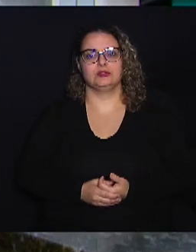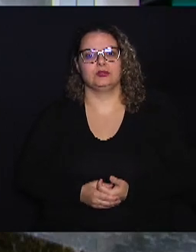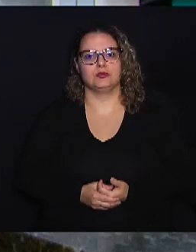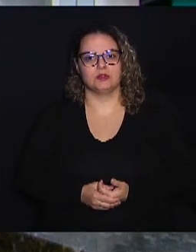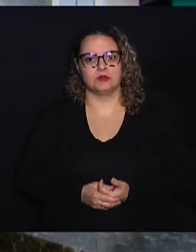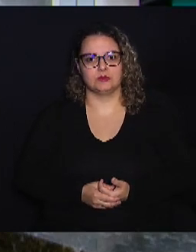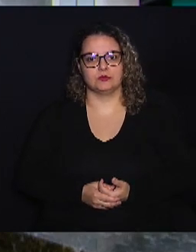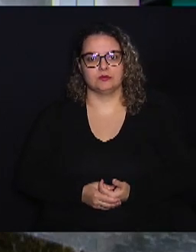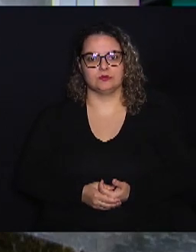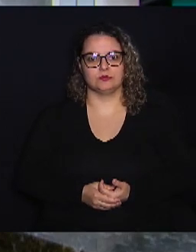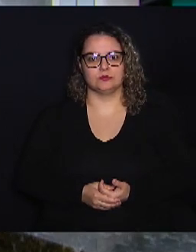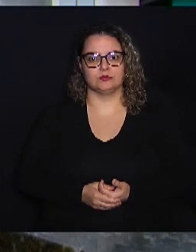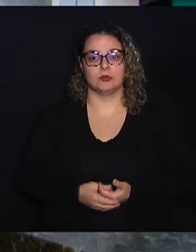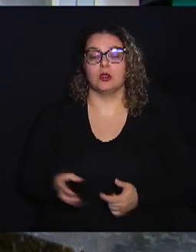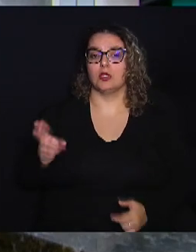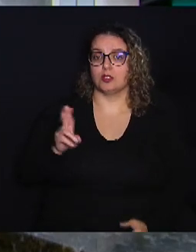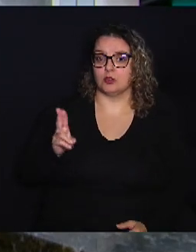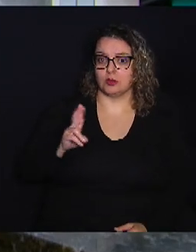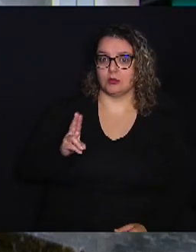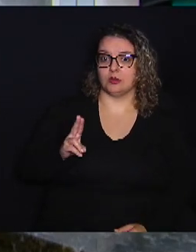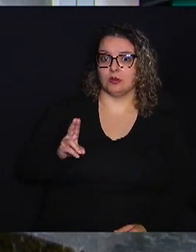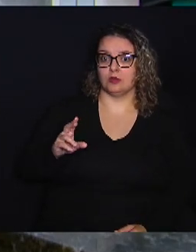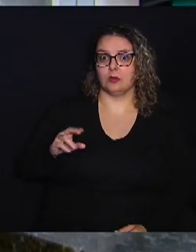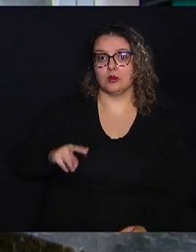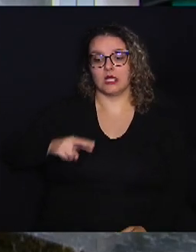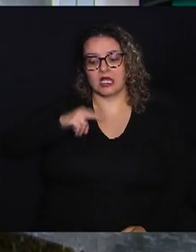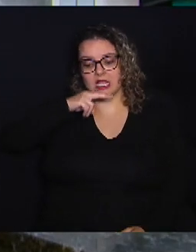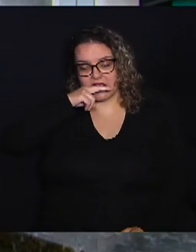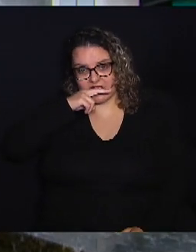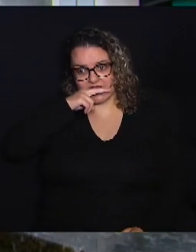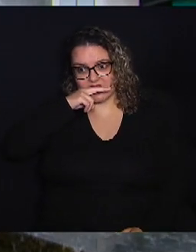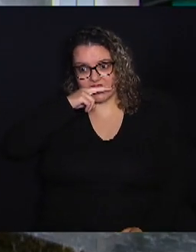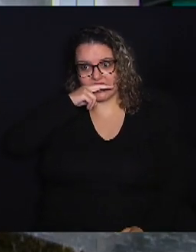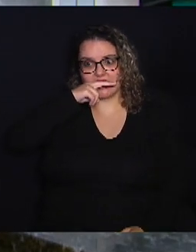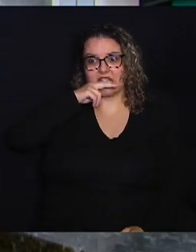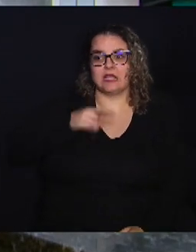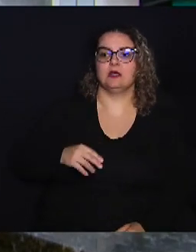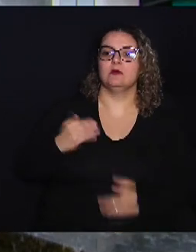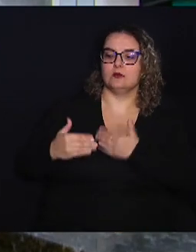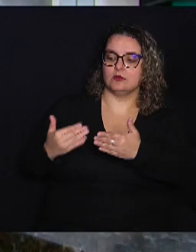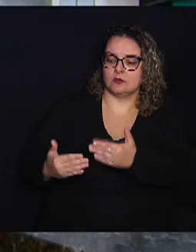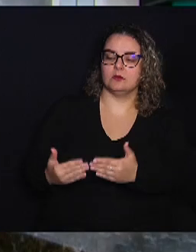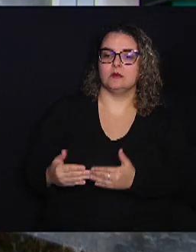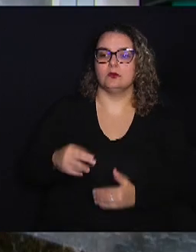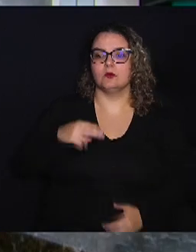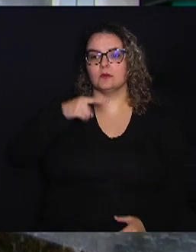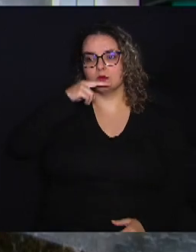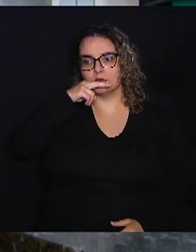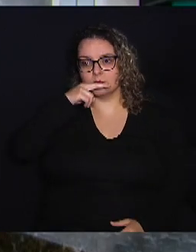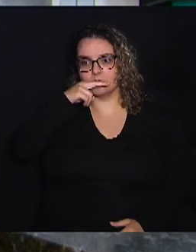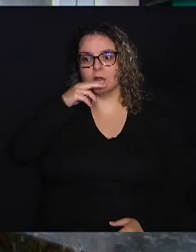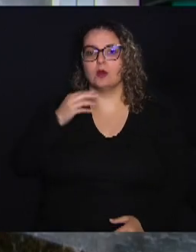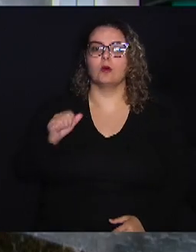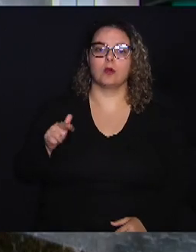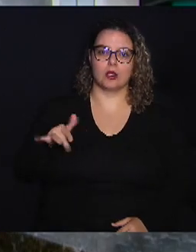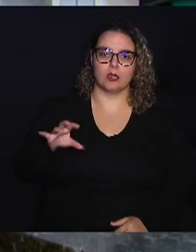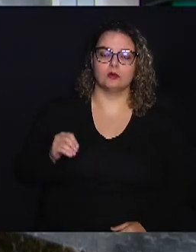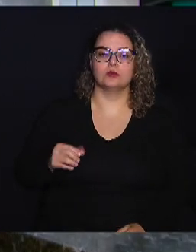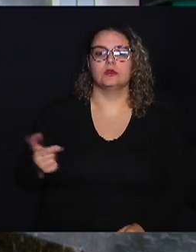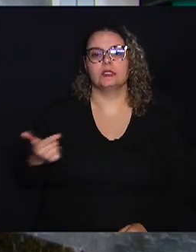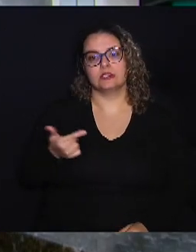que utilizam o caldo da cana para a produção do etanol, e na segunda geração, que